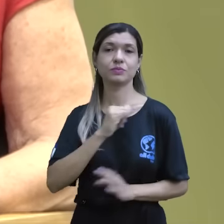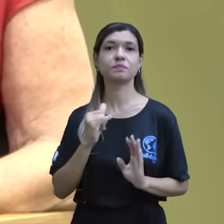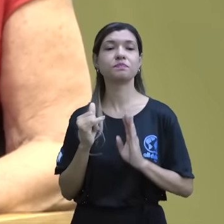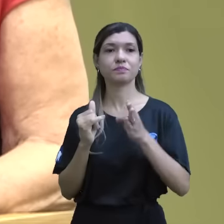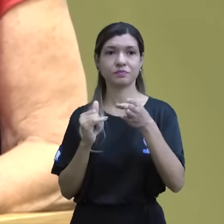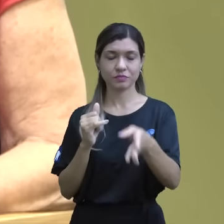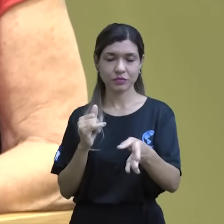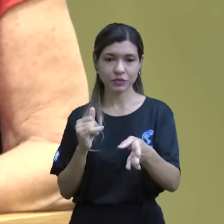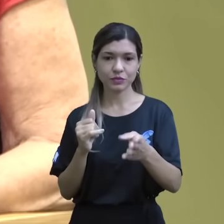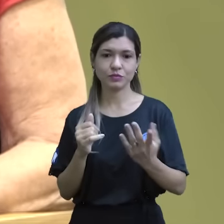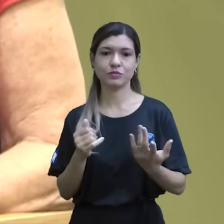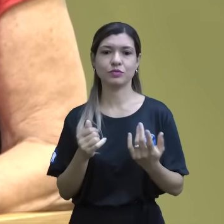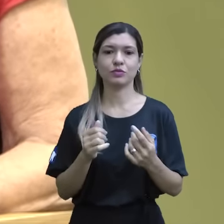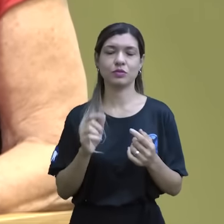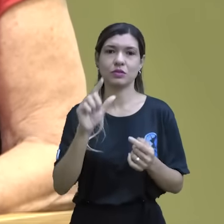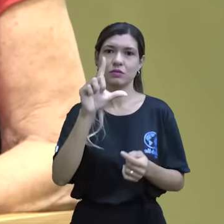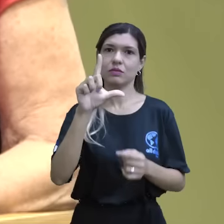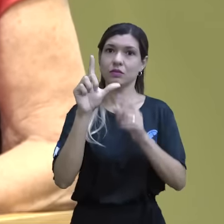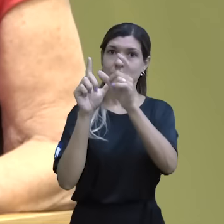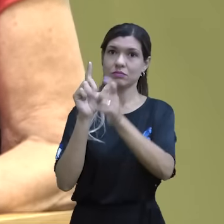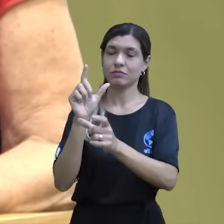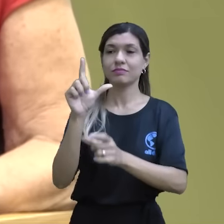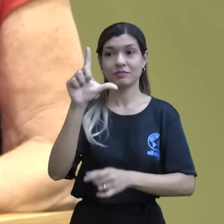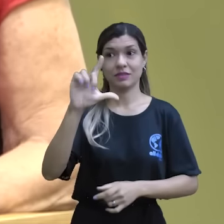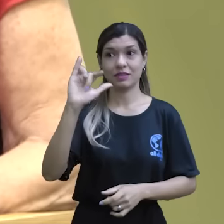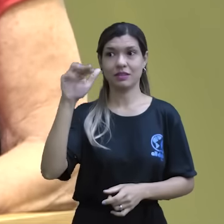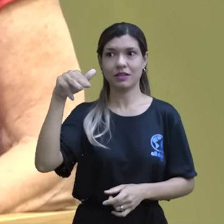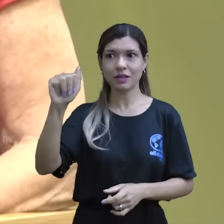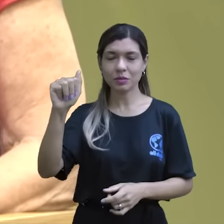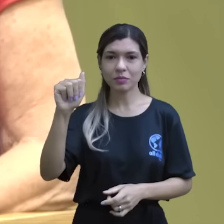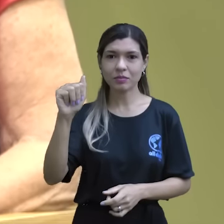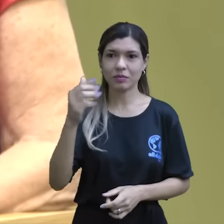Lima Lins, da Faculdade de Letras, quando já está quase